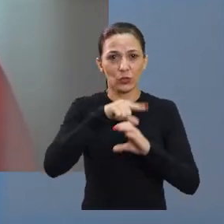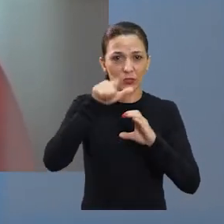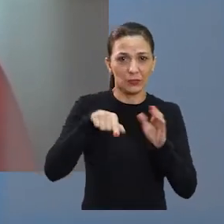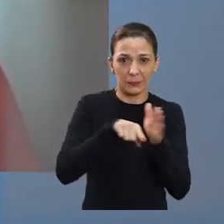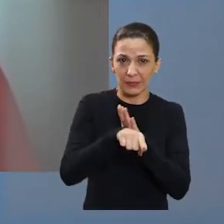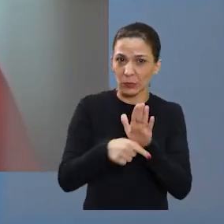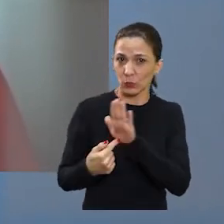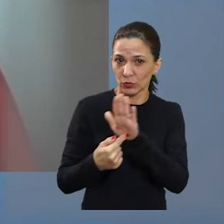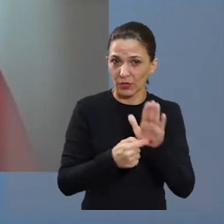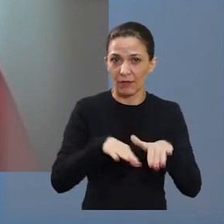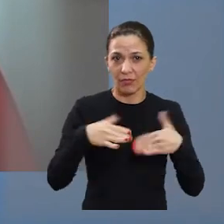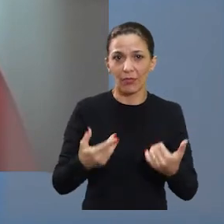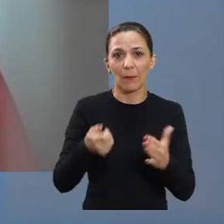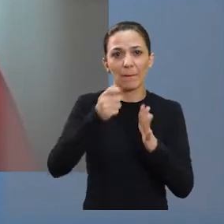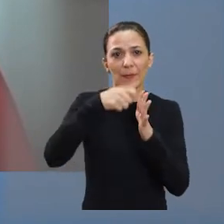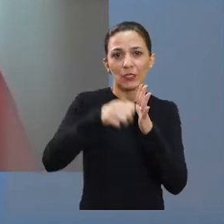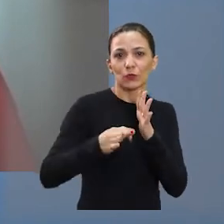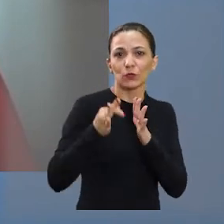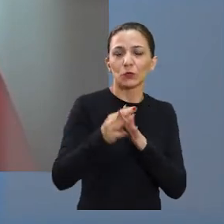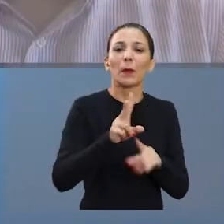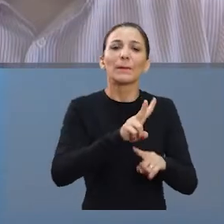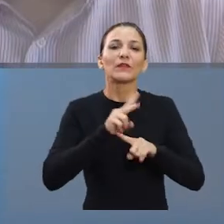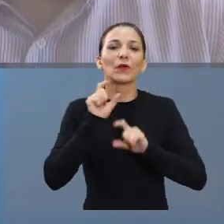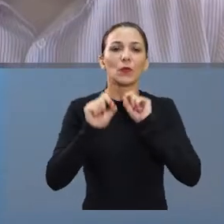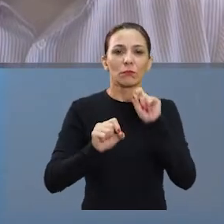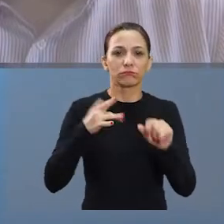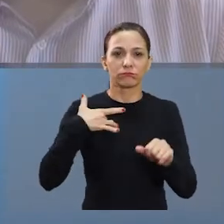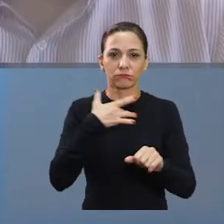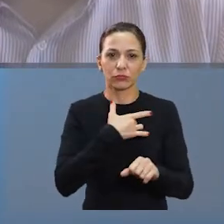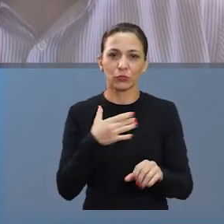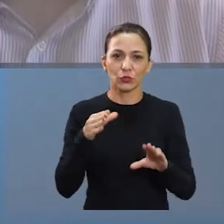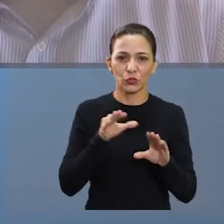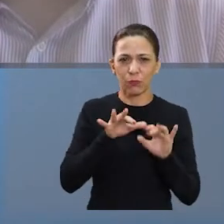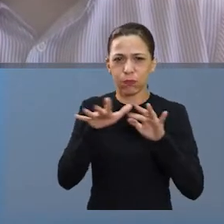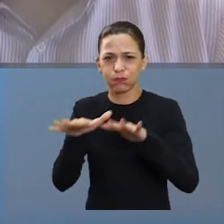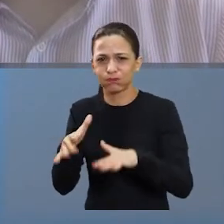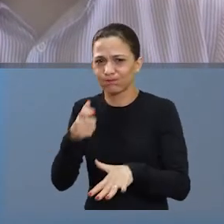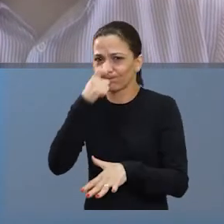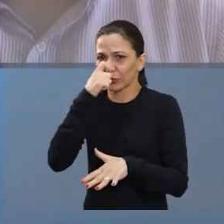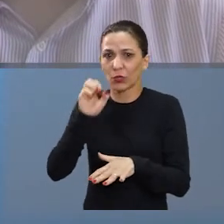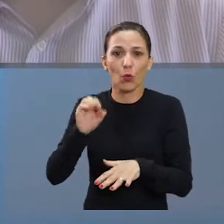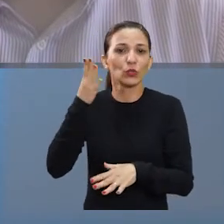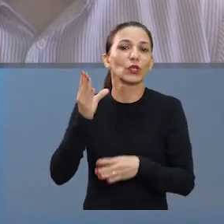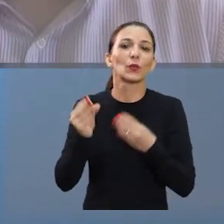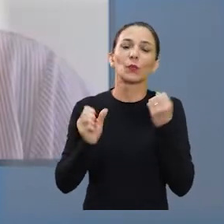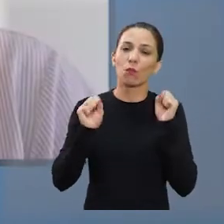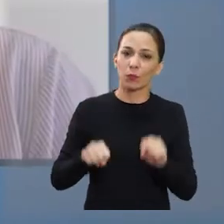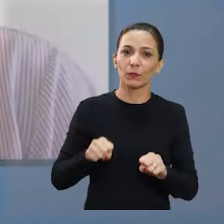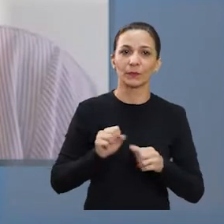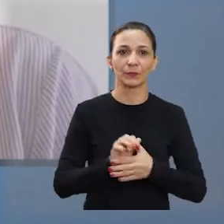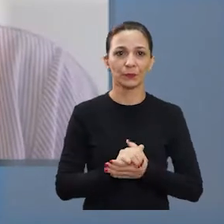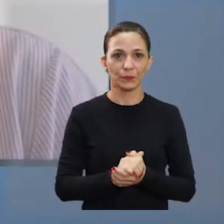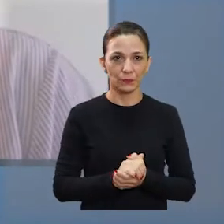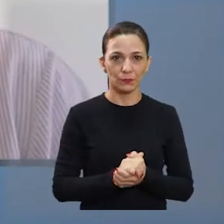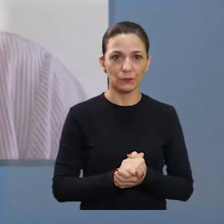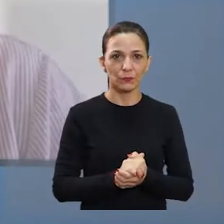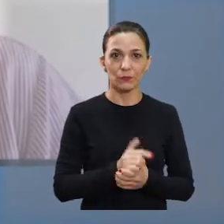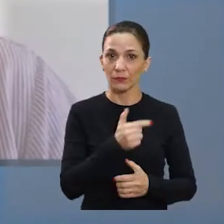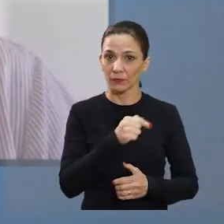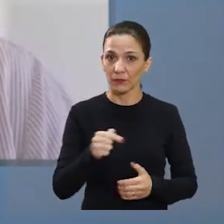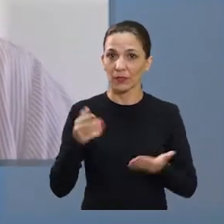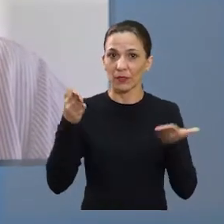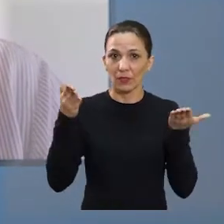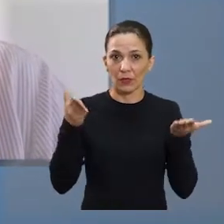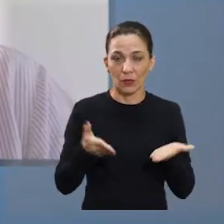a gente pode prever para os próximos meses? A gente pode ter receio de um colapso no sistema de saúde? Recentemente, essa semana, saiu um